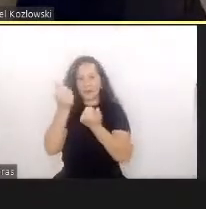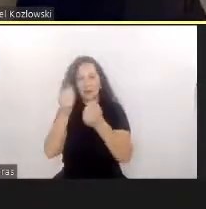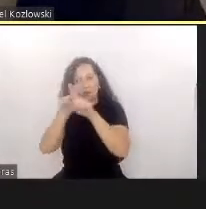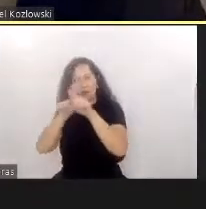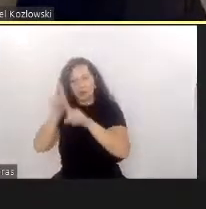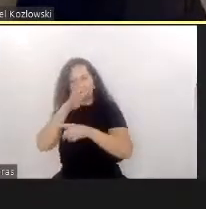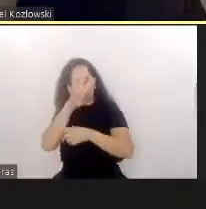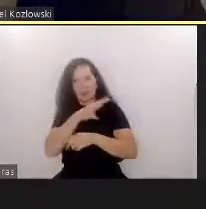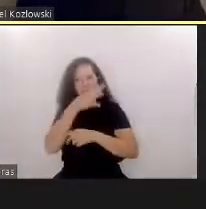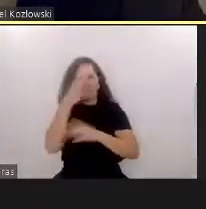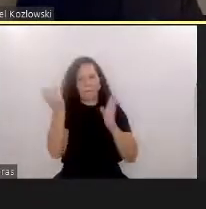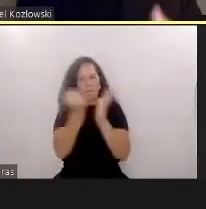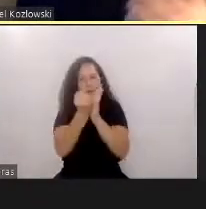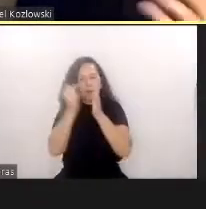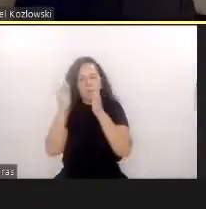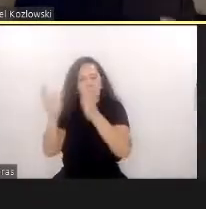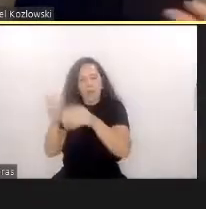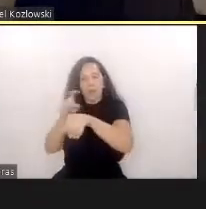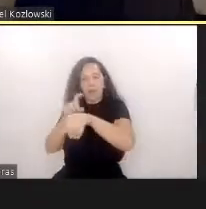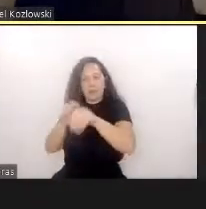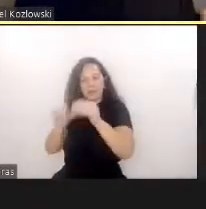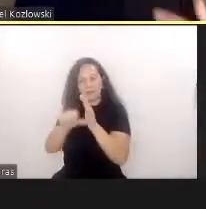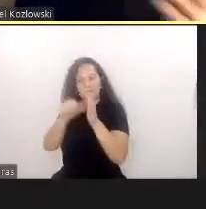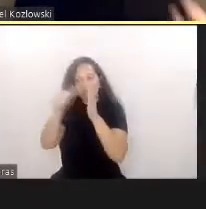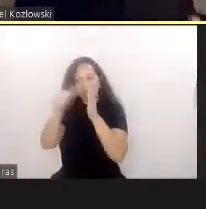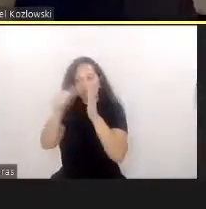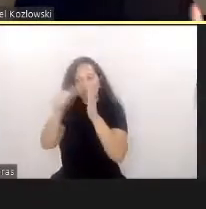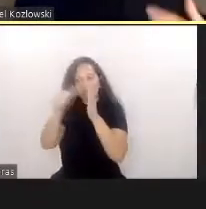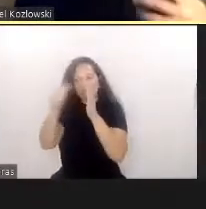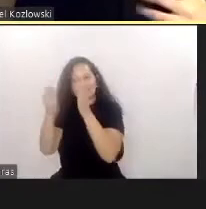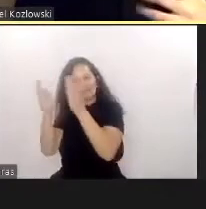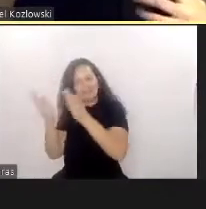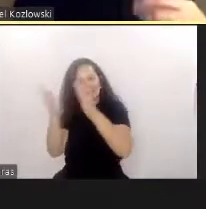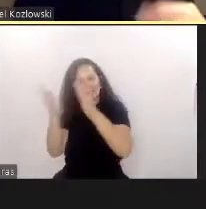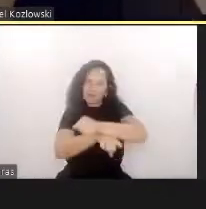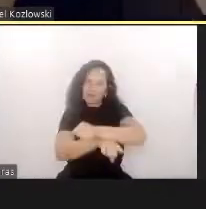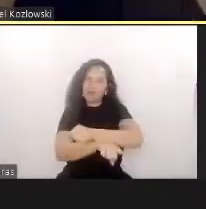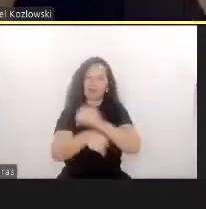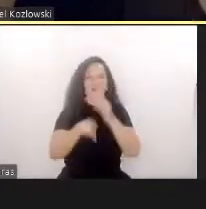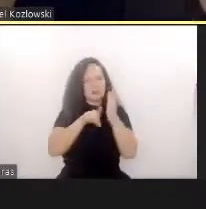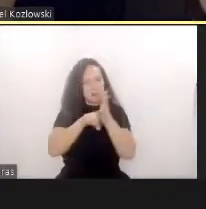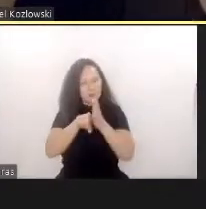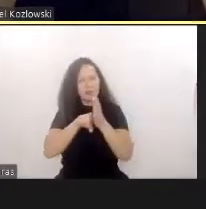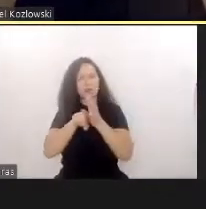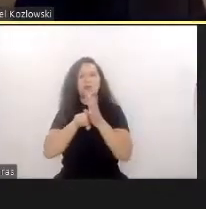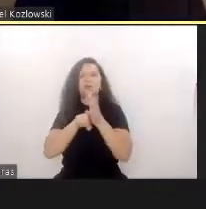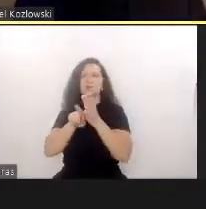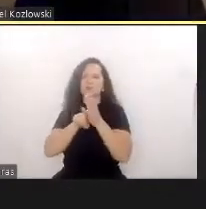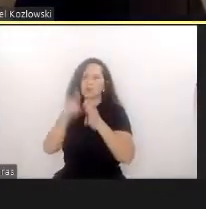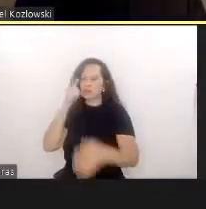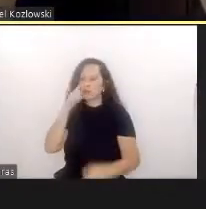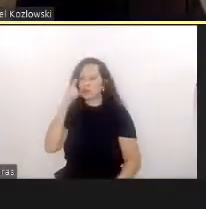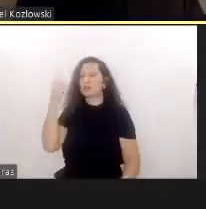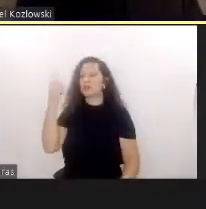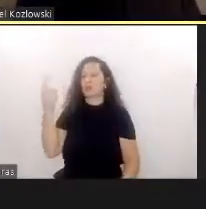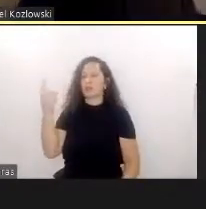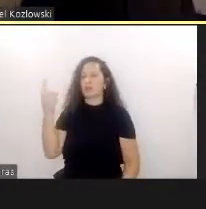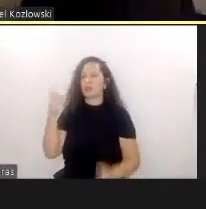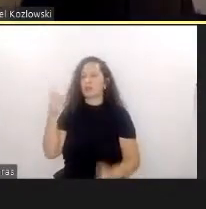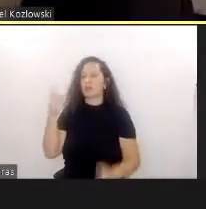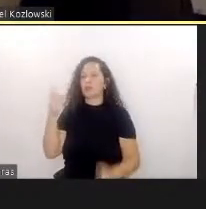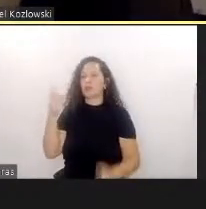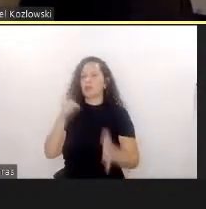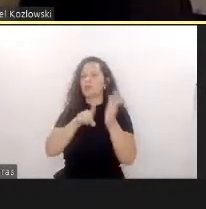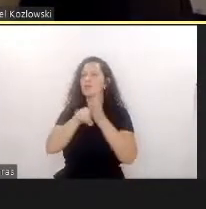do estudo por um aprofundamento teórico de pesquisa de pesquisa de arquivo. Com